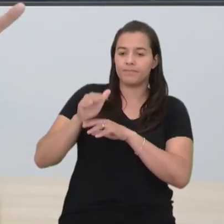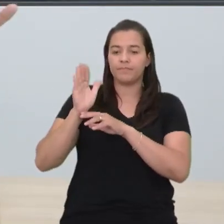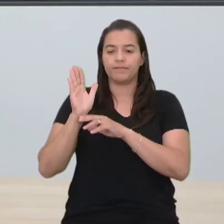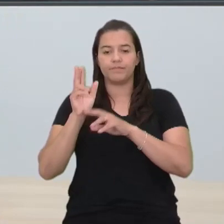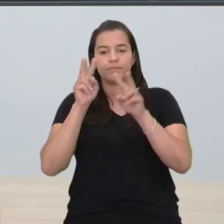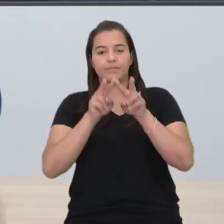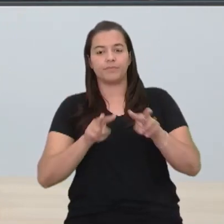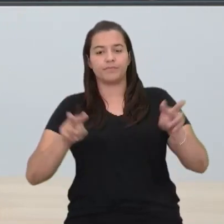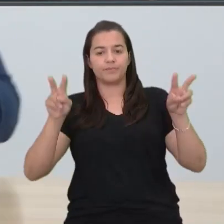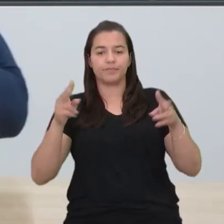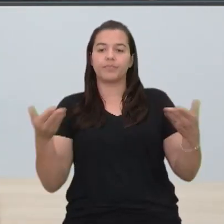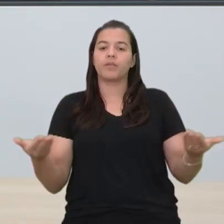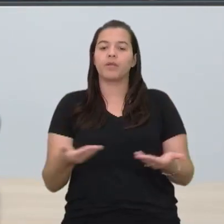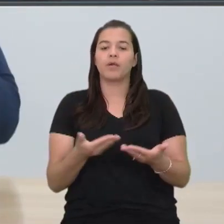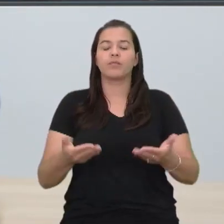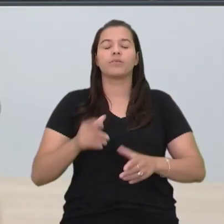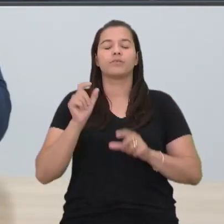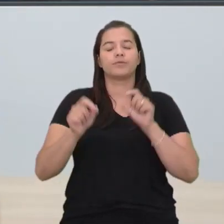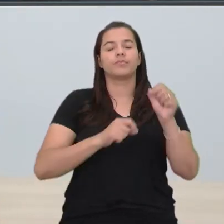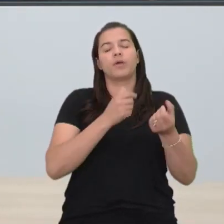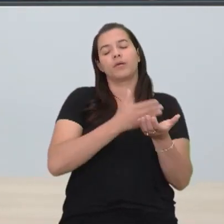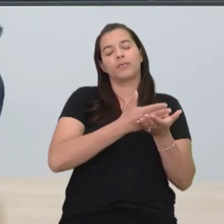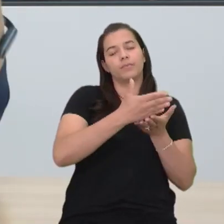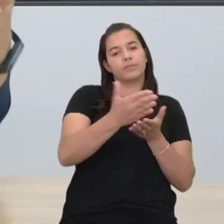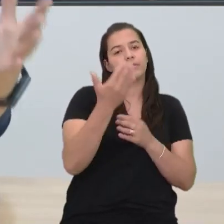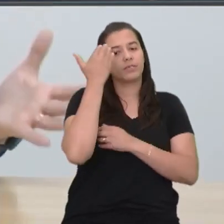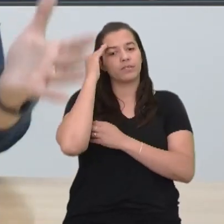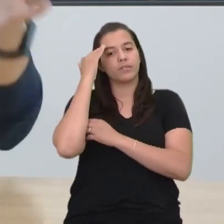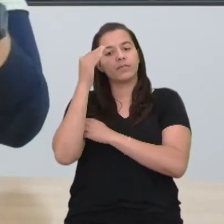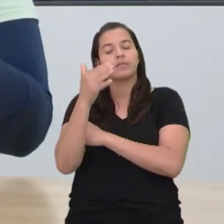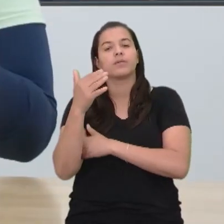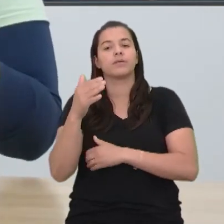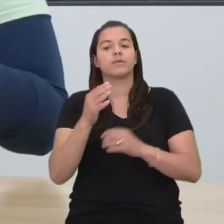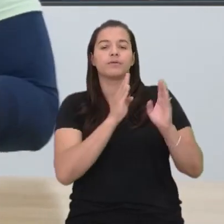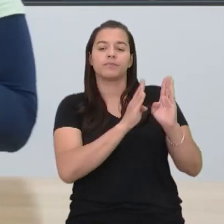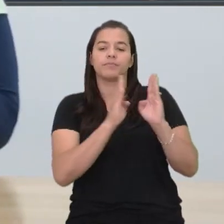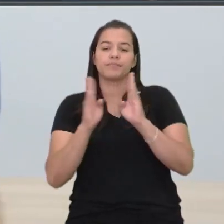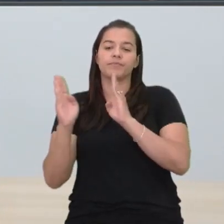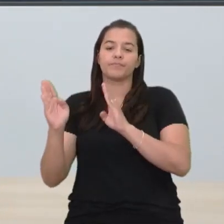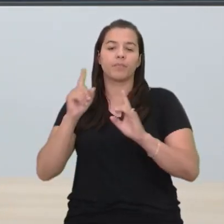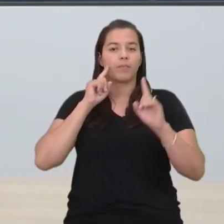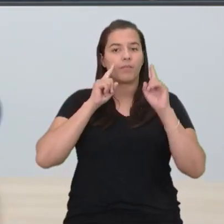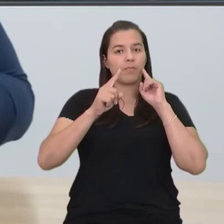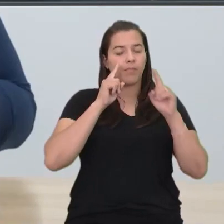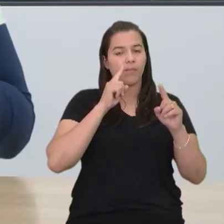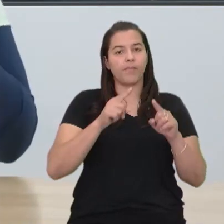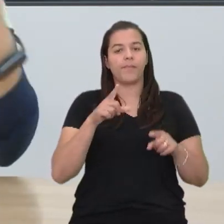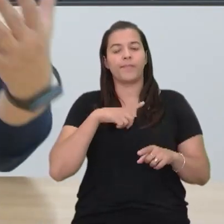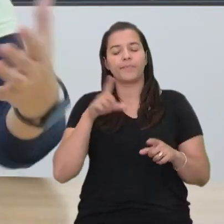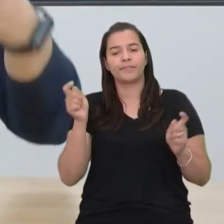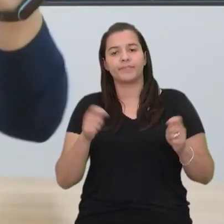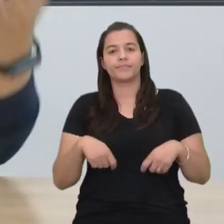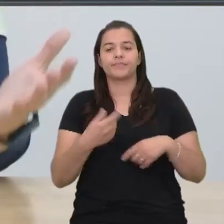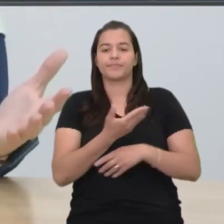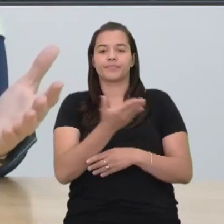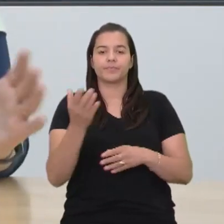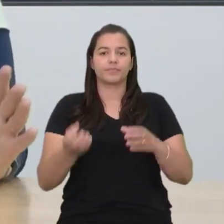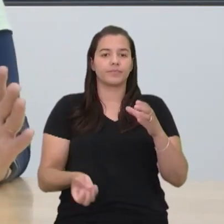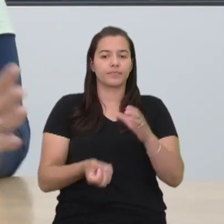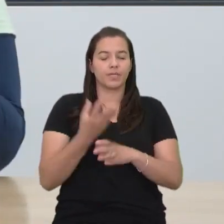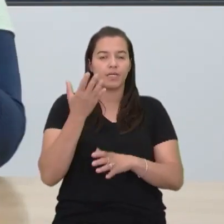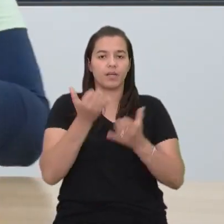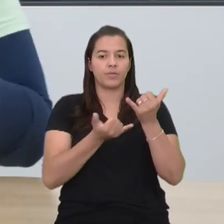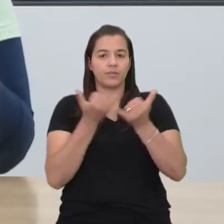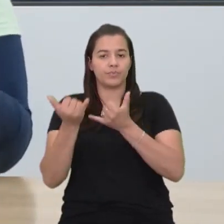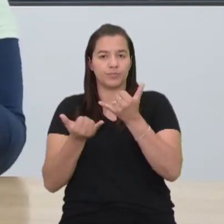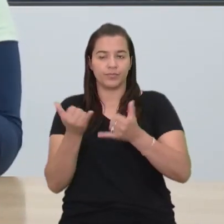visão geral. Sim, agora a gente vai começar a entender um pouquinho sobre os blocos de comandos para você, aluno, aí poder criar um jogo, tá